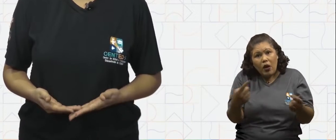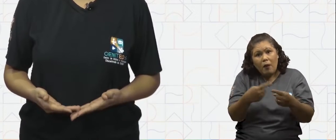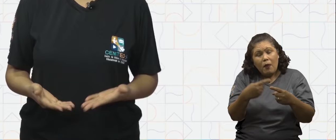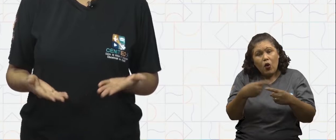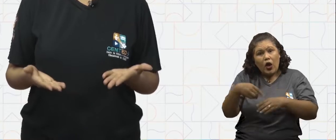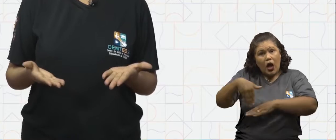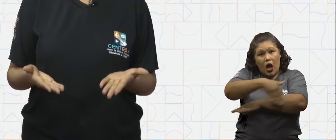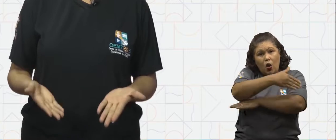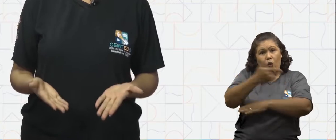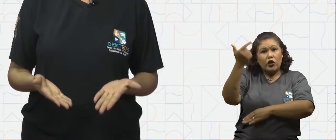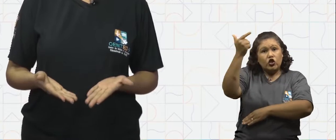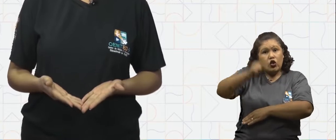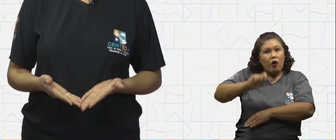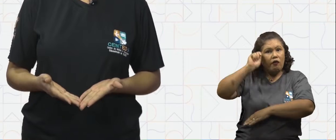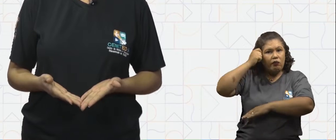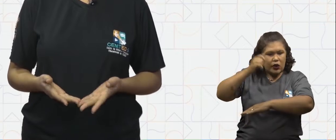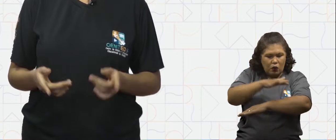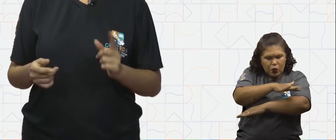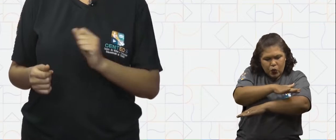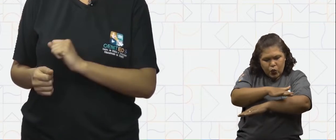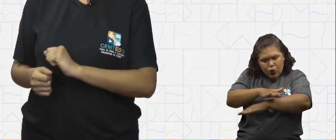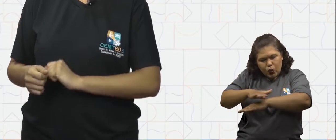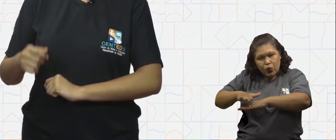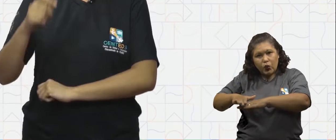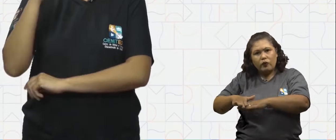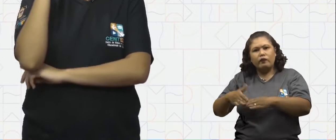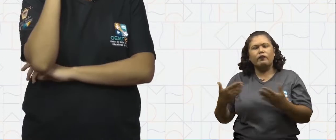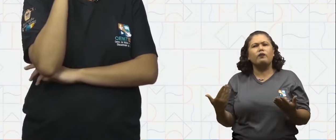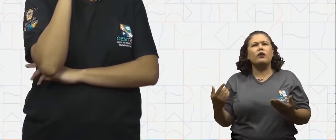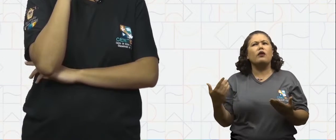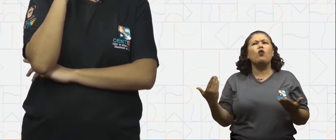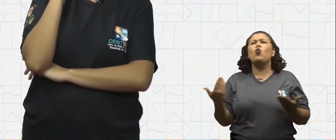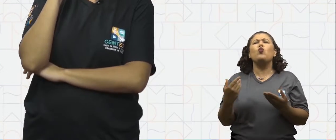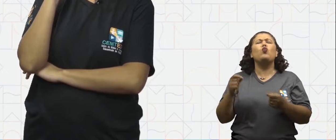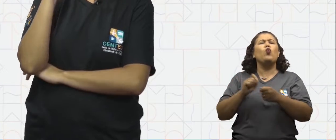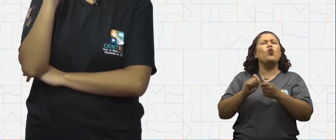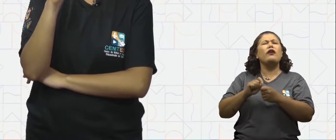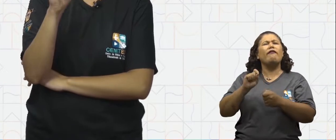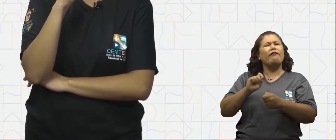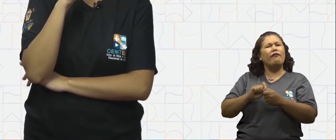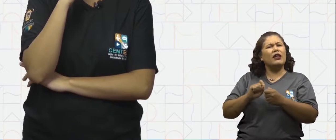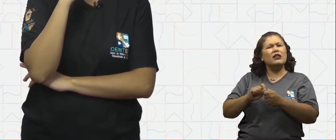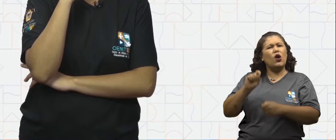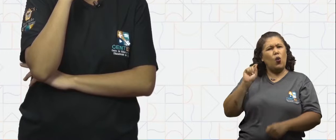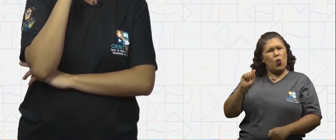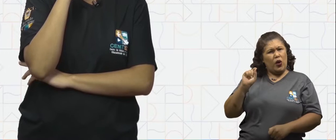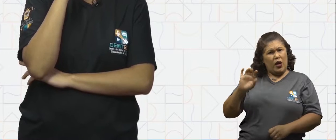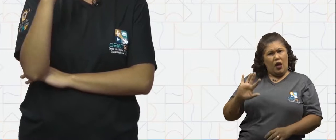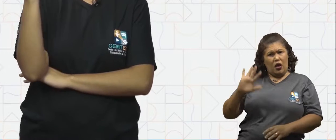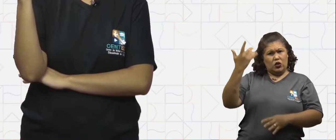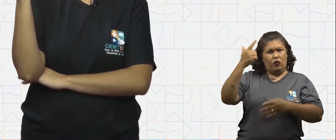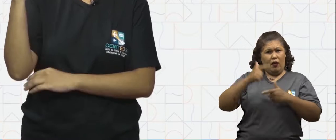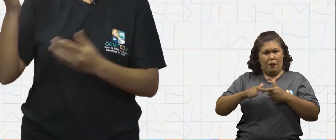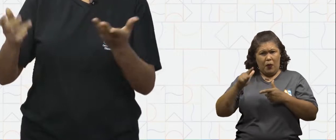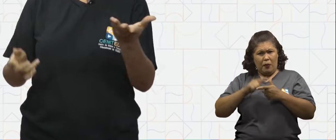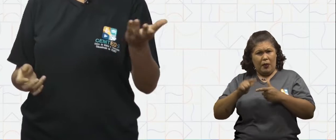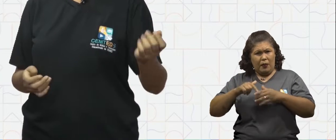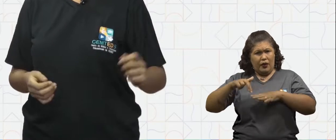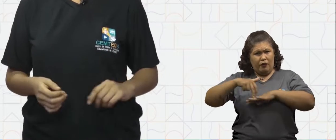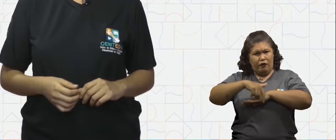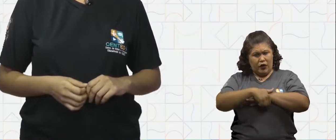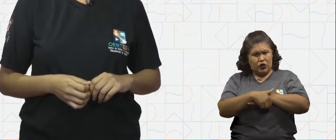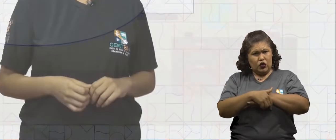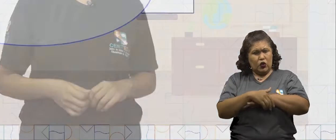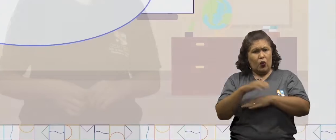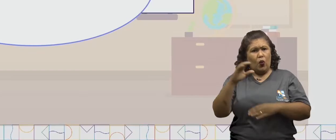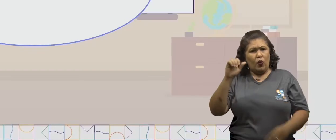escola fica ser asfaltada novamente. Bom, o que podemos fazer para resolver isso? Ah, o Carlos